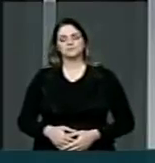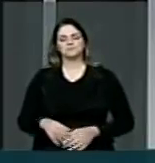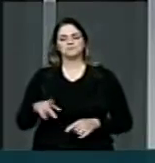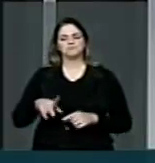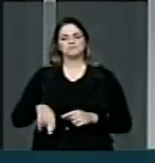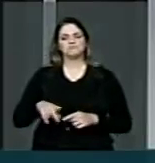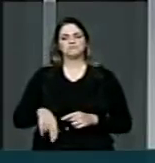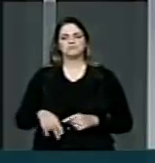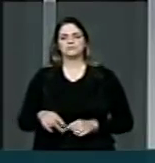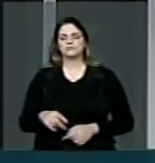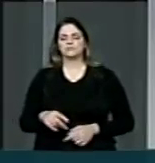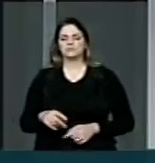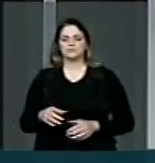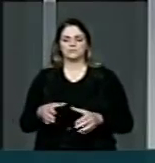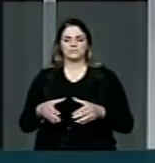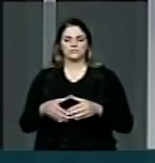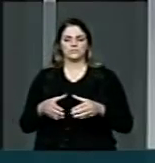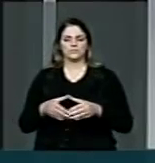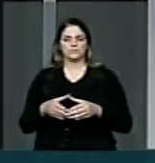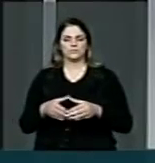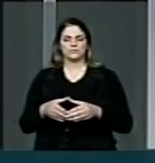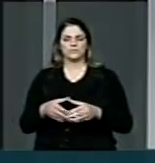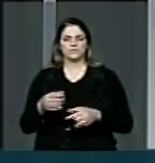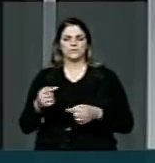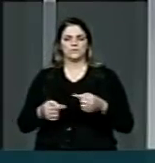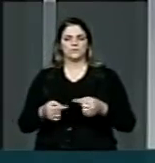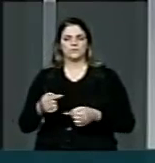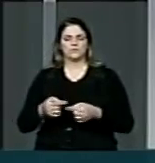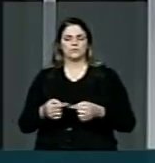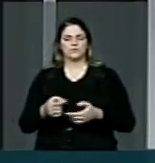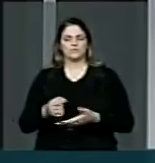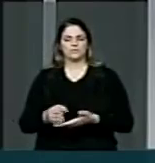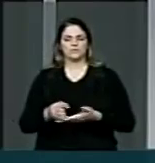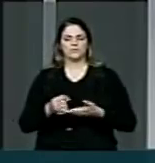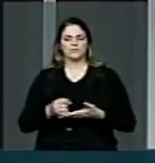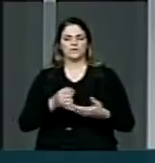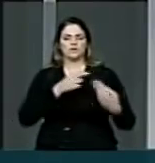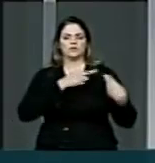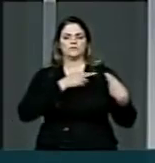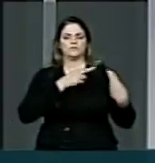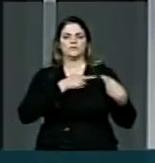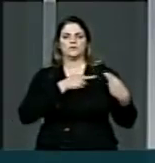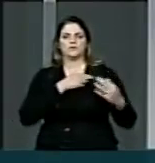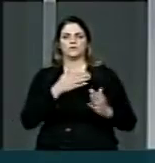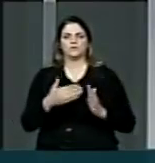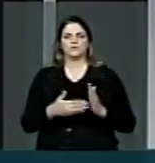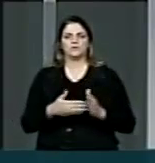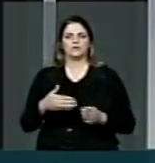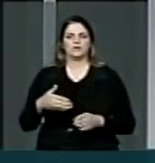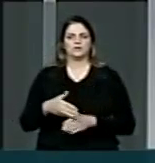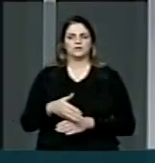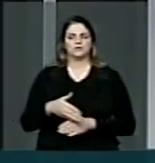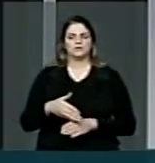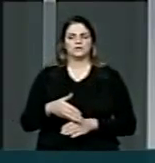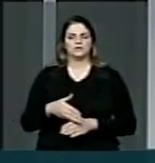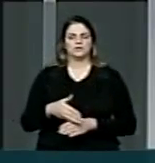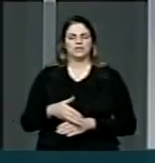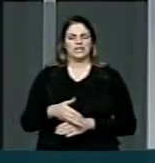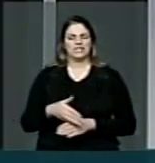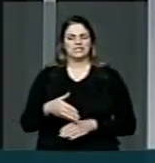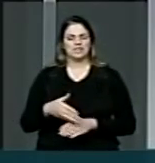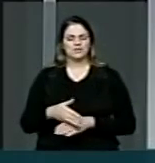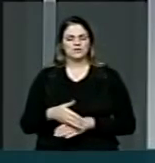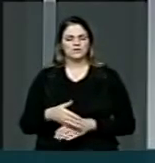partidos a solidariedade quanto à responsabilidade pelos acessos praticados na